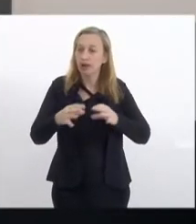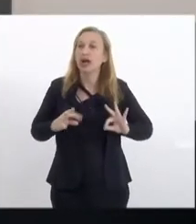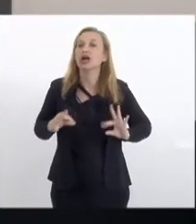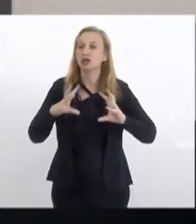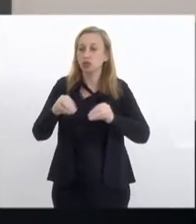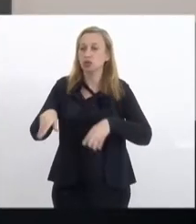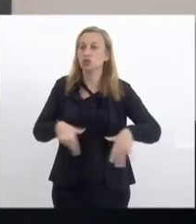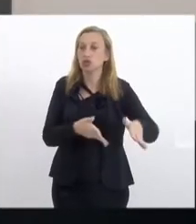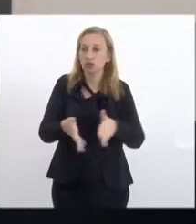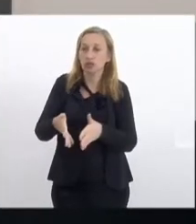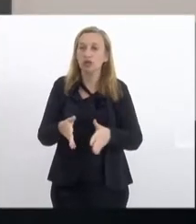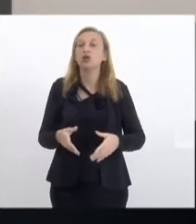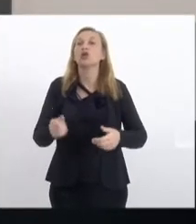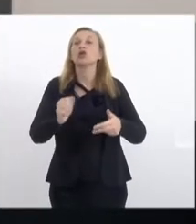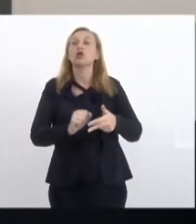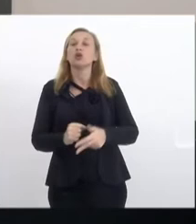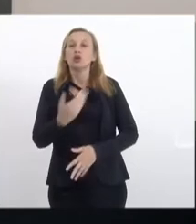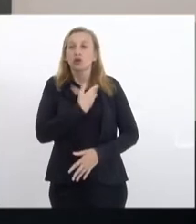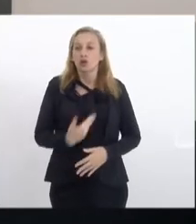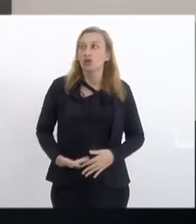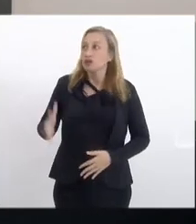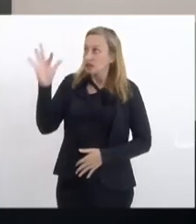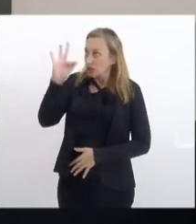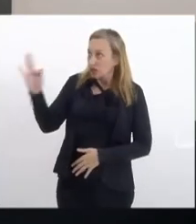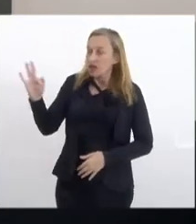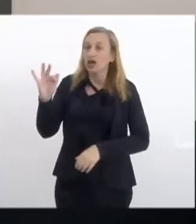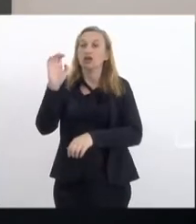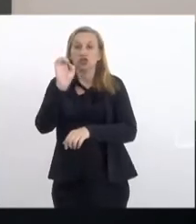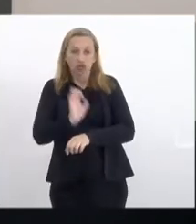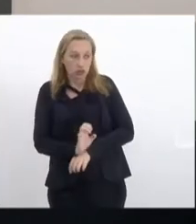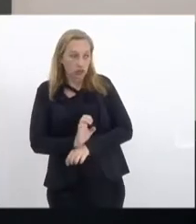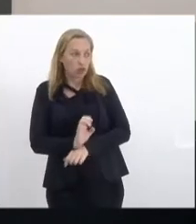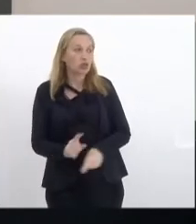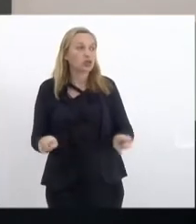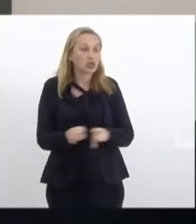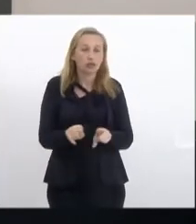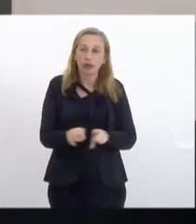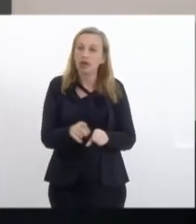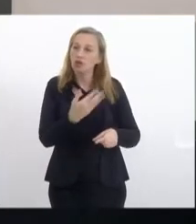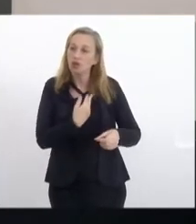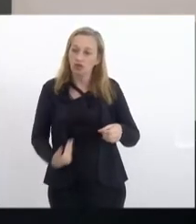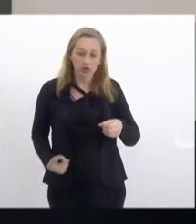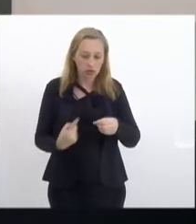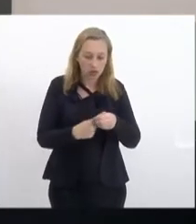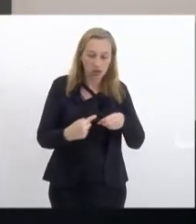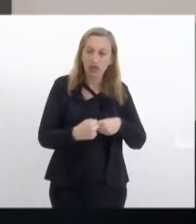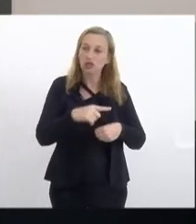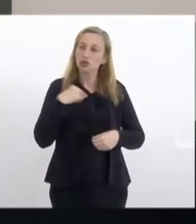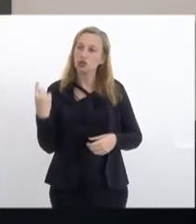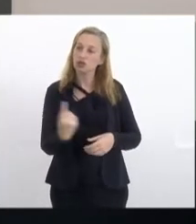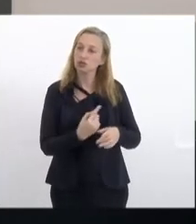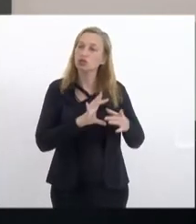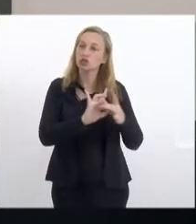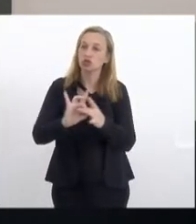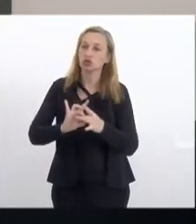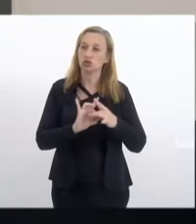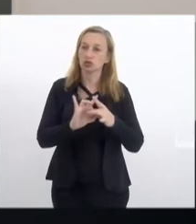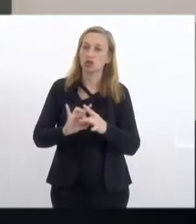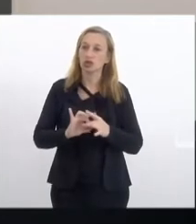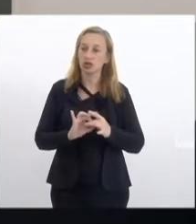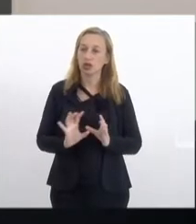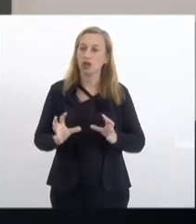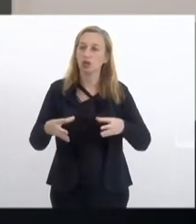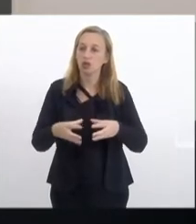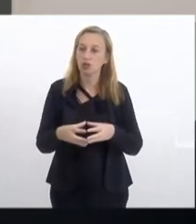aí estão. Então, através do governo federal, através do governo estadual e também o governo municipal, nós vamos unificar através da comissão e fazer com